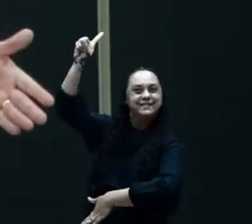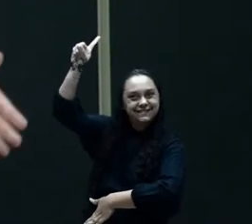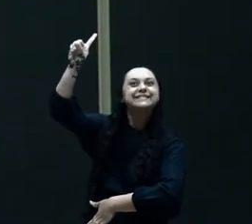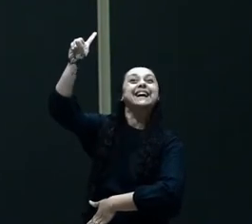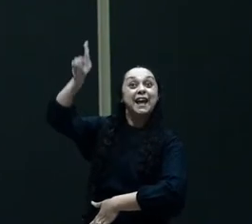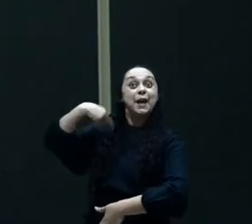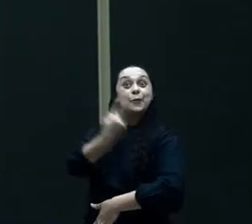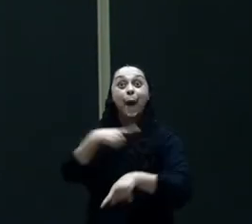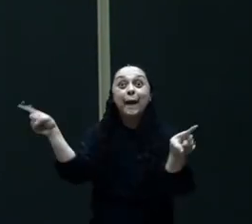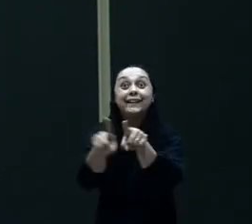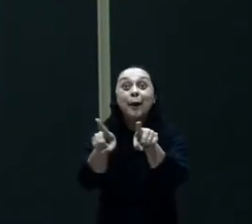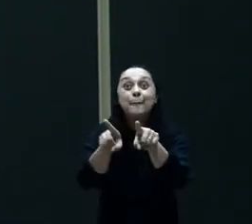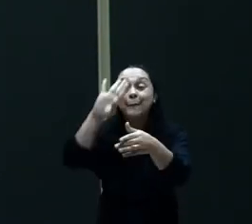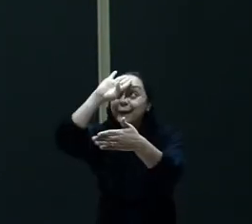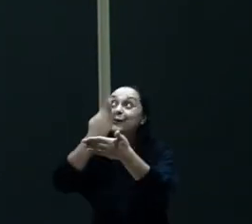nós